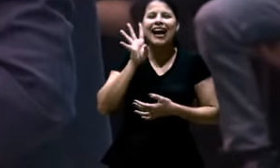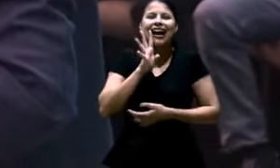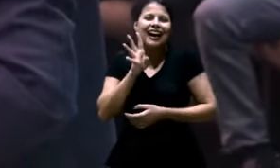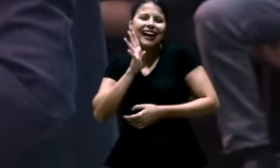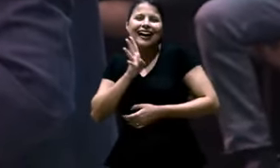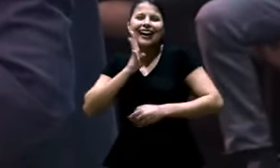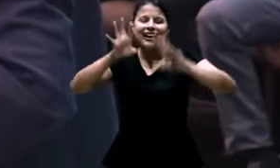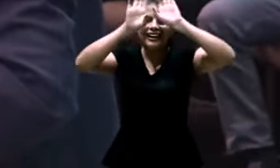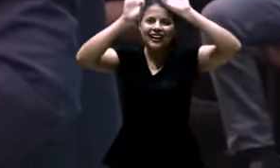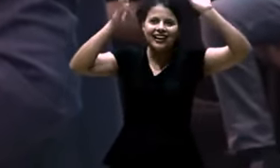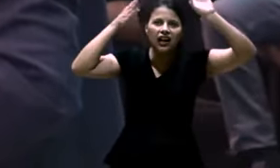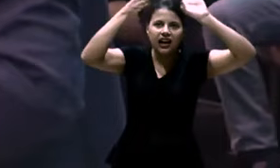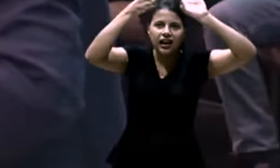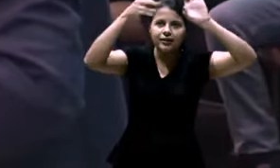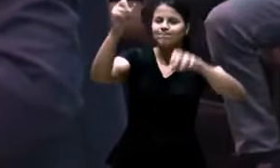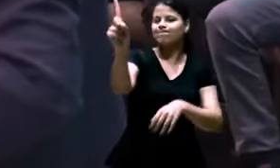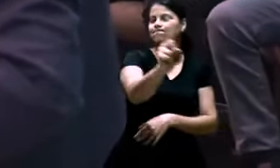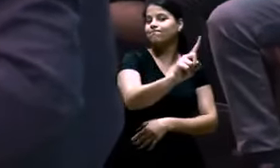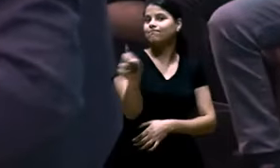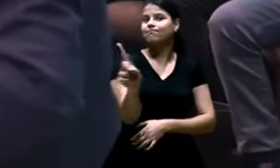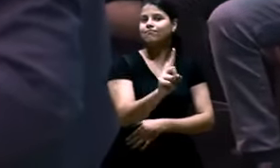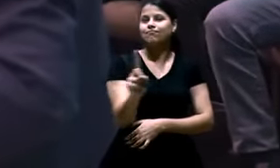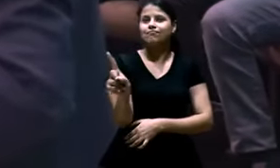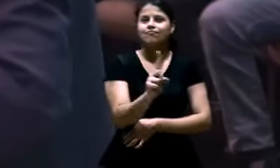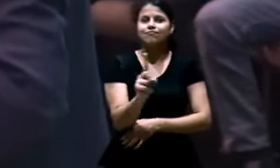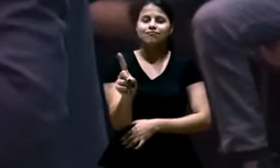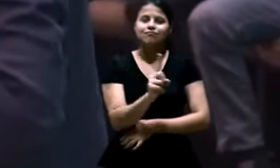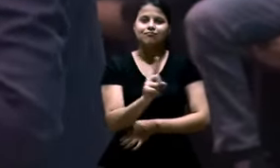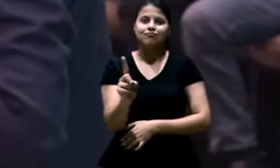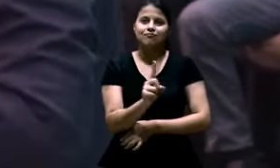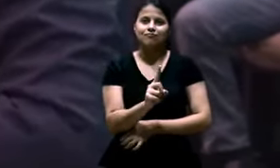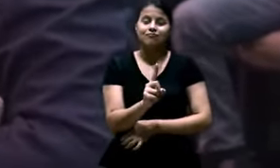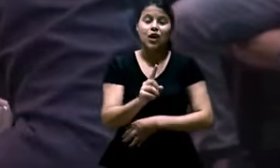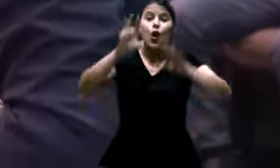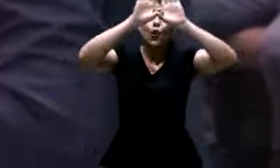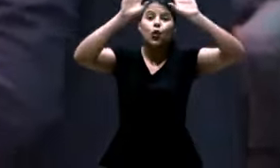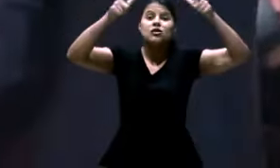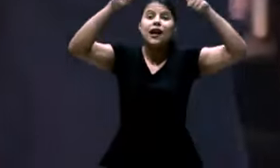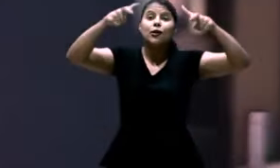Os céus é para pecadores arrependidos.